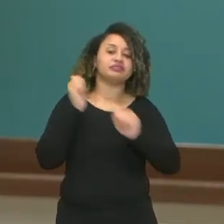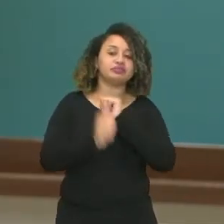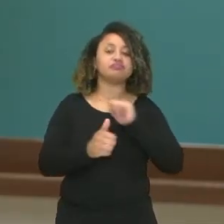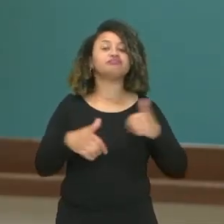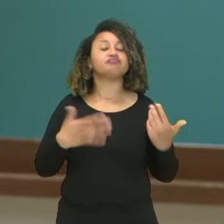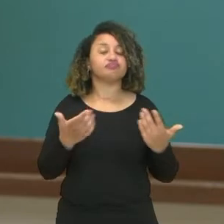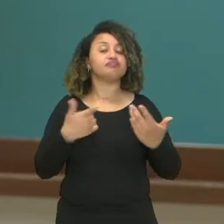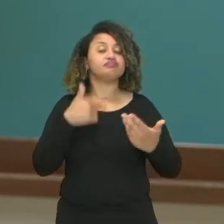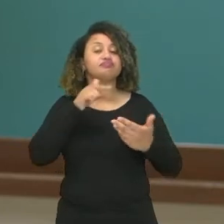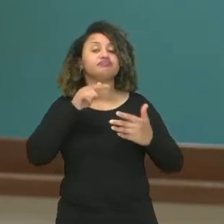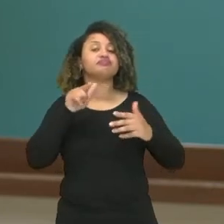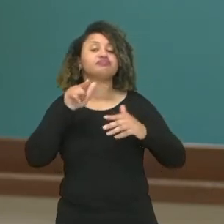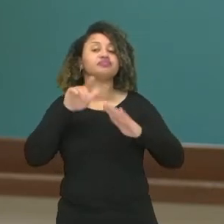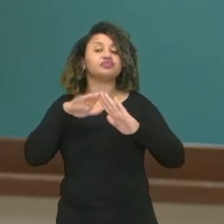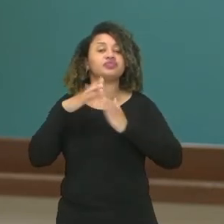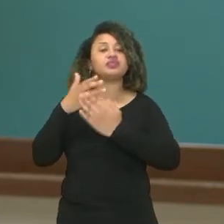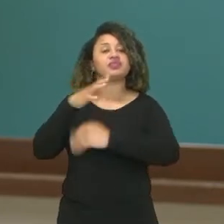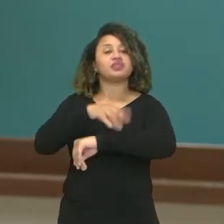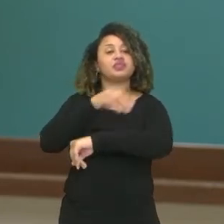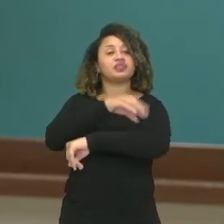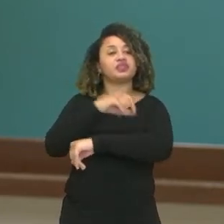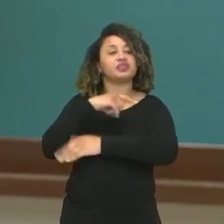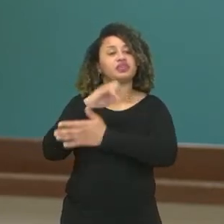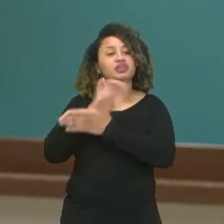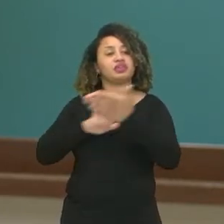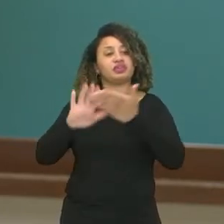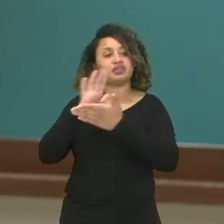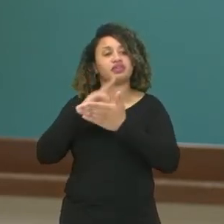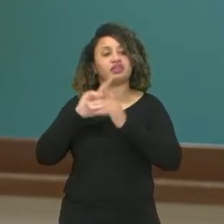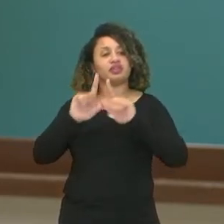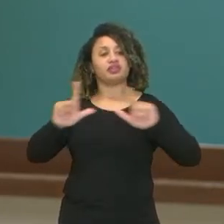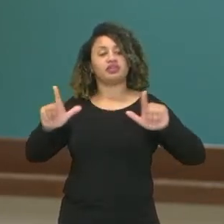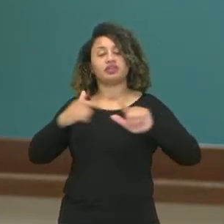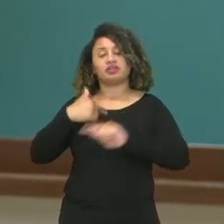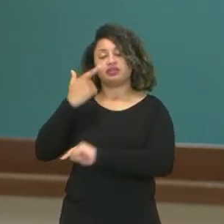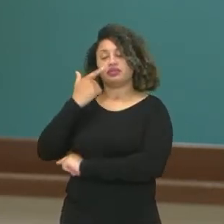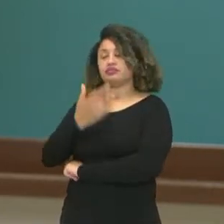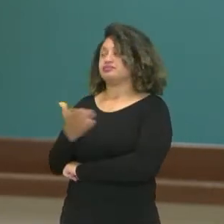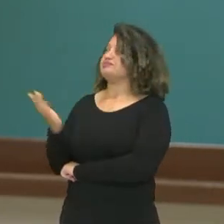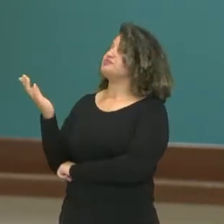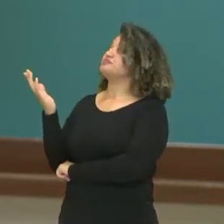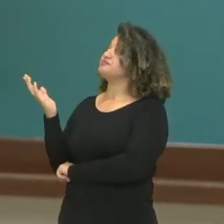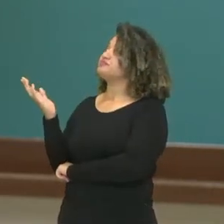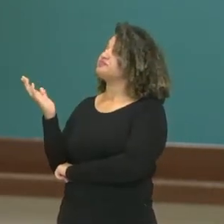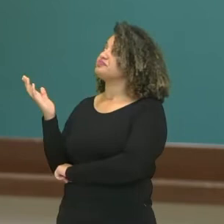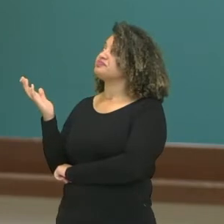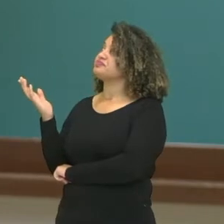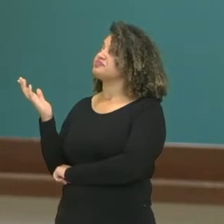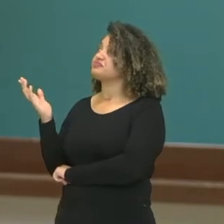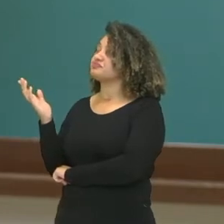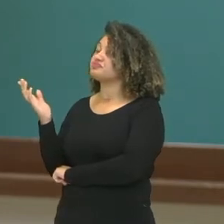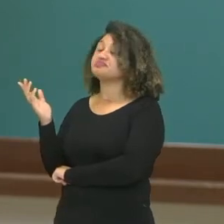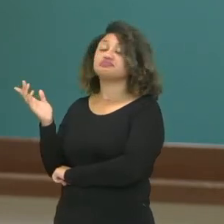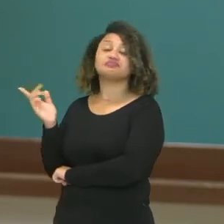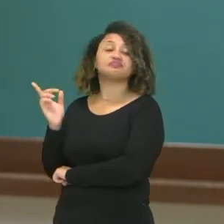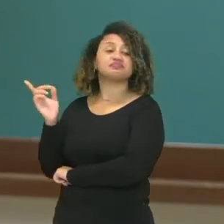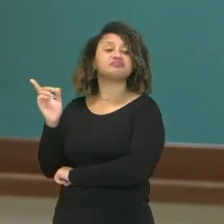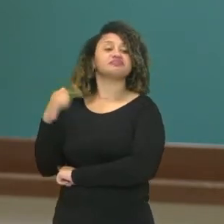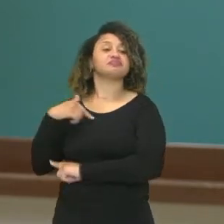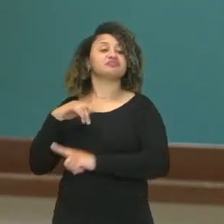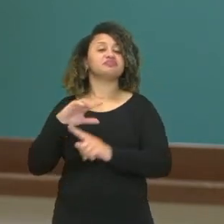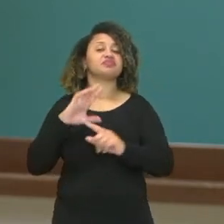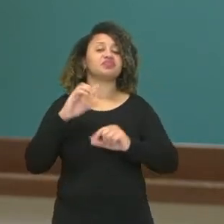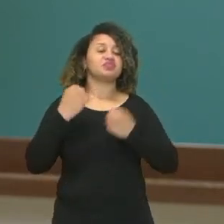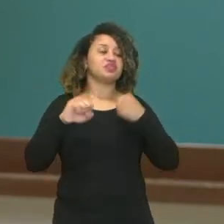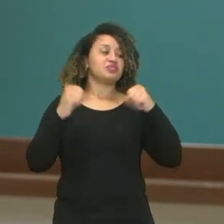a escola sueca, né, que está uma imagem até de um aparelho da ginástica, né, nesse caso a ginástica